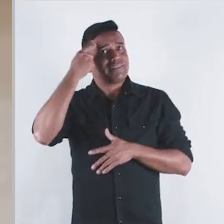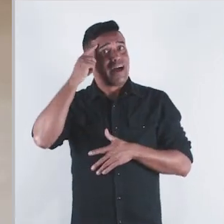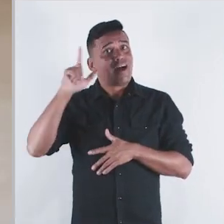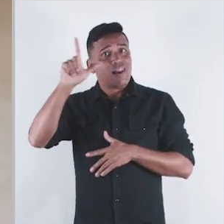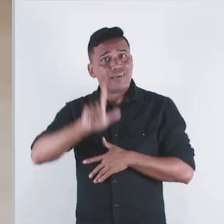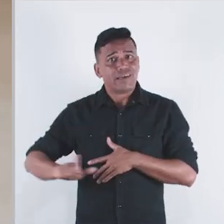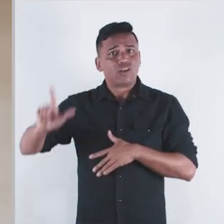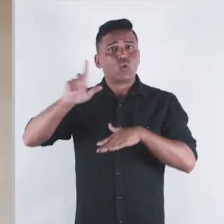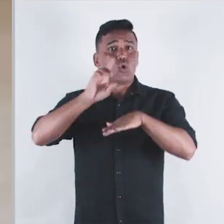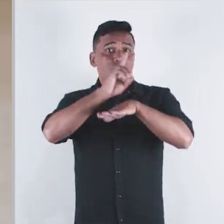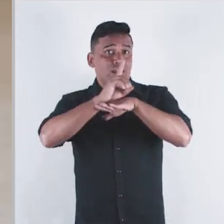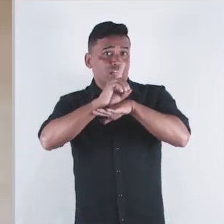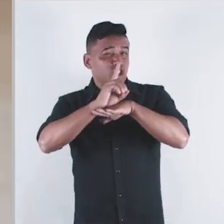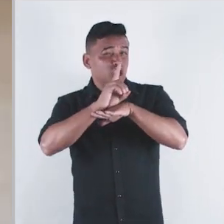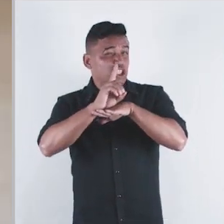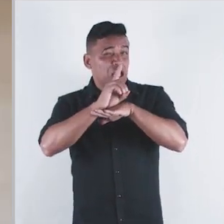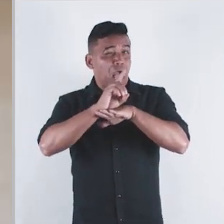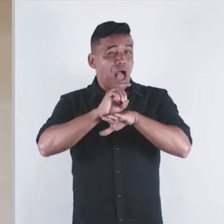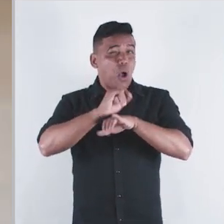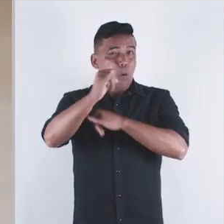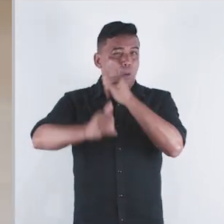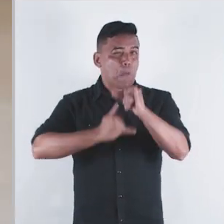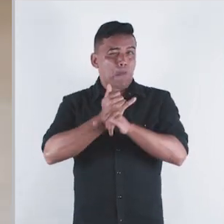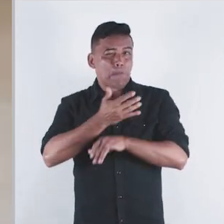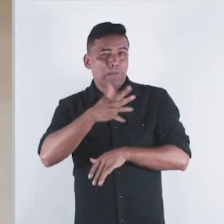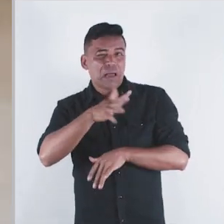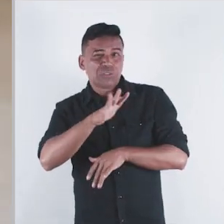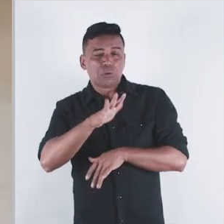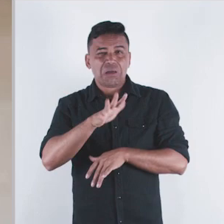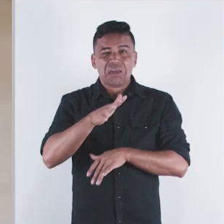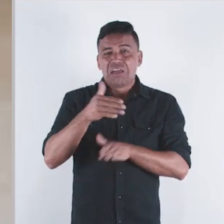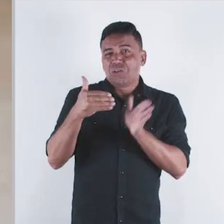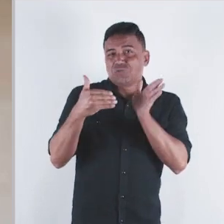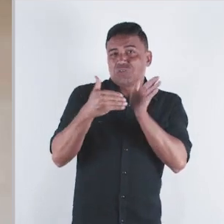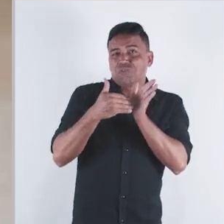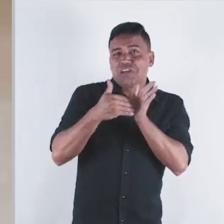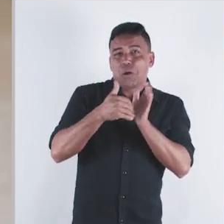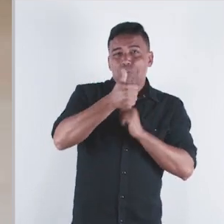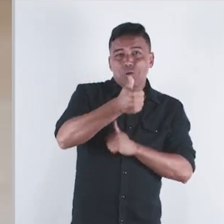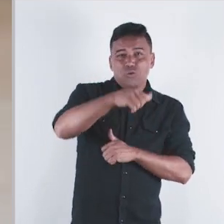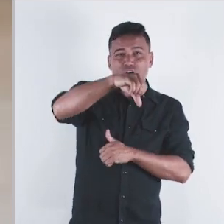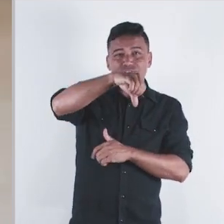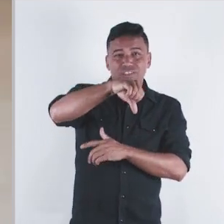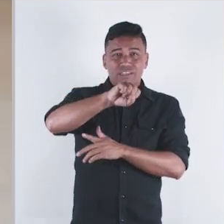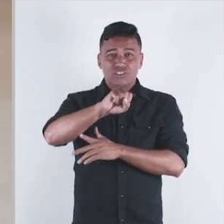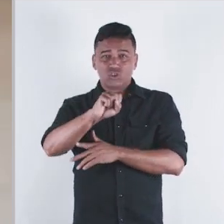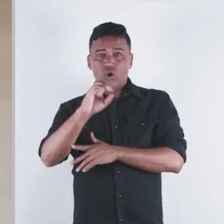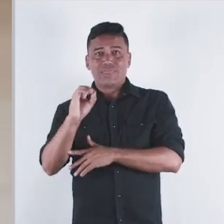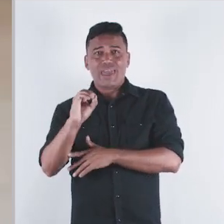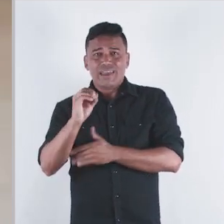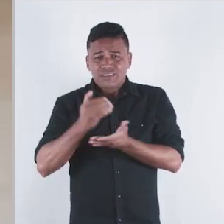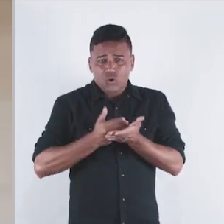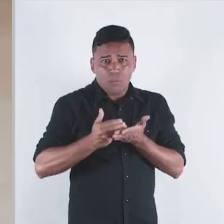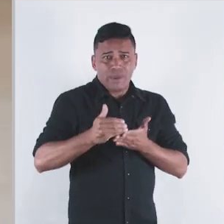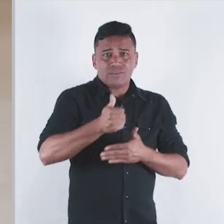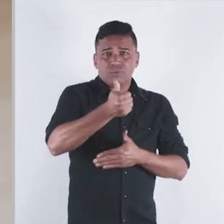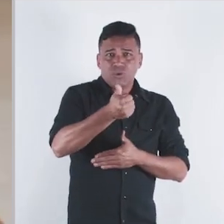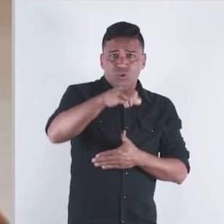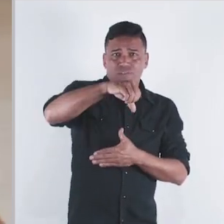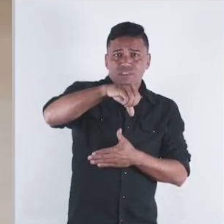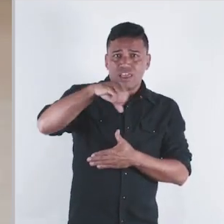mais ou menos lá da final da década de 80, início da década de 90,